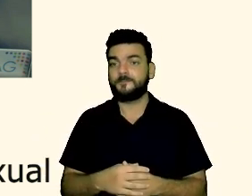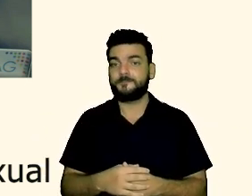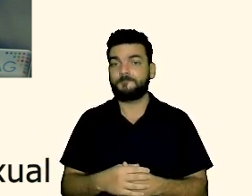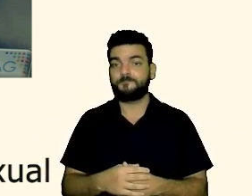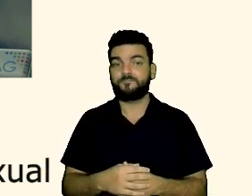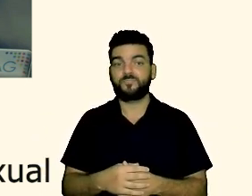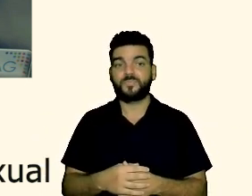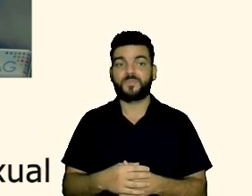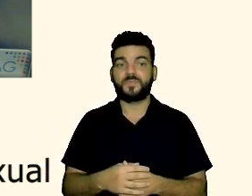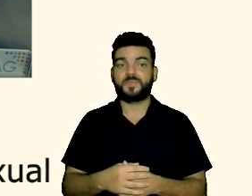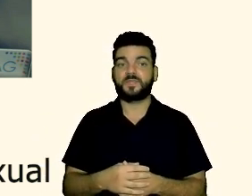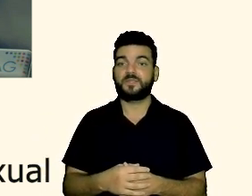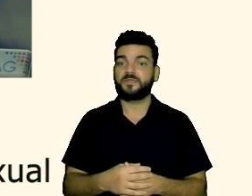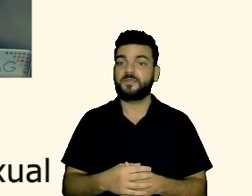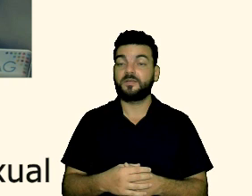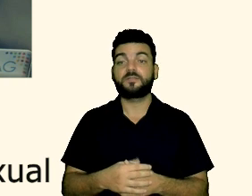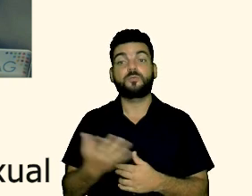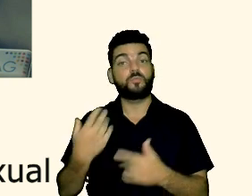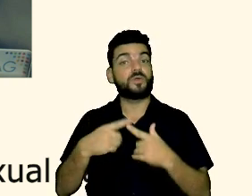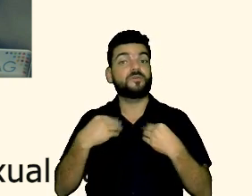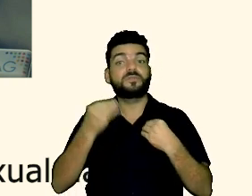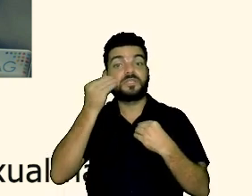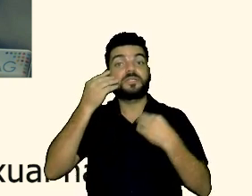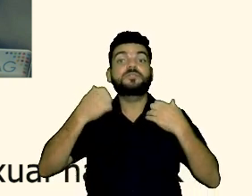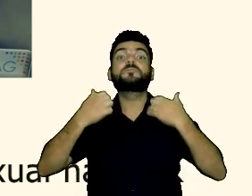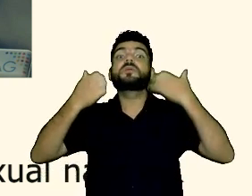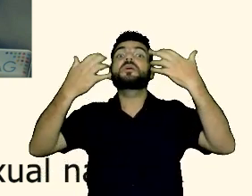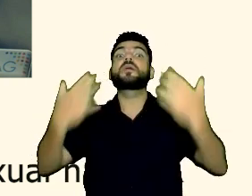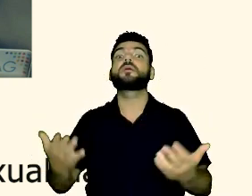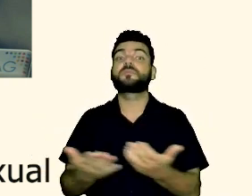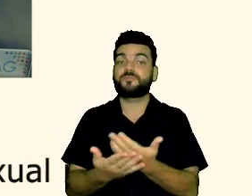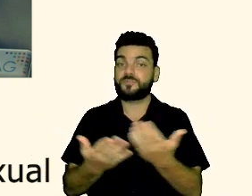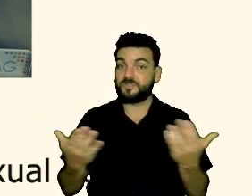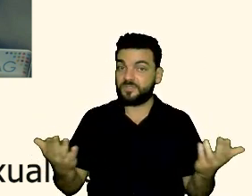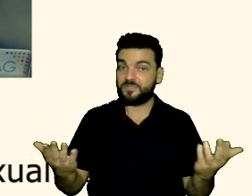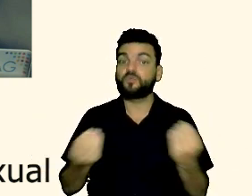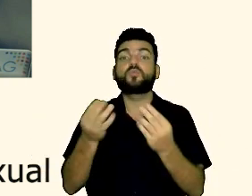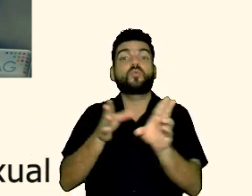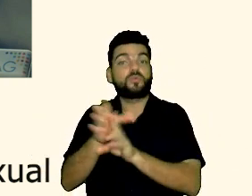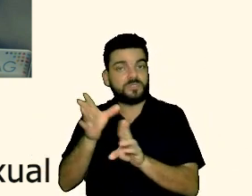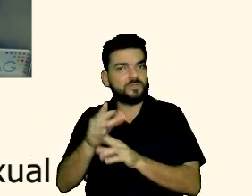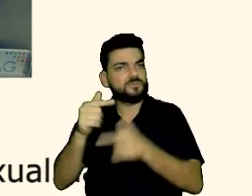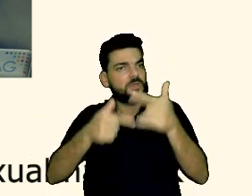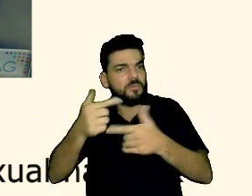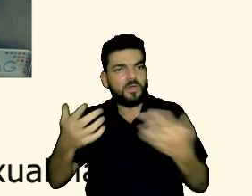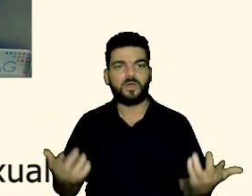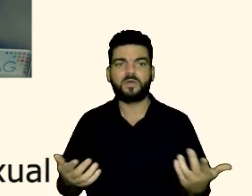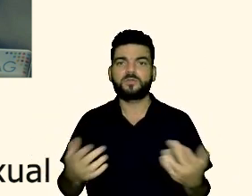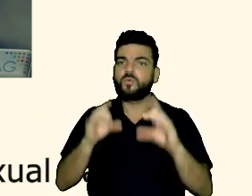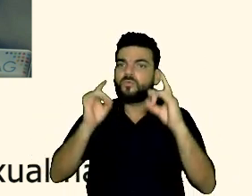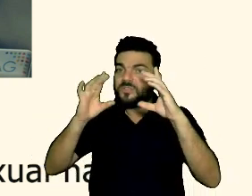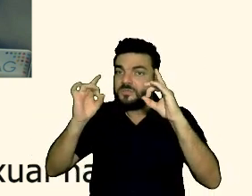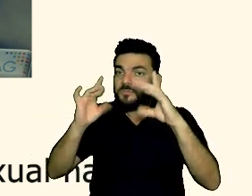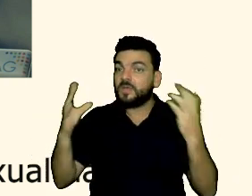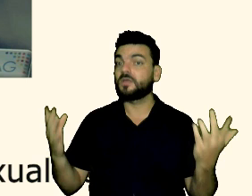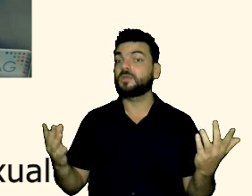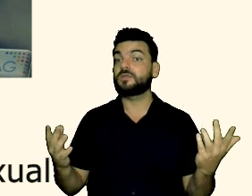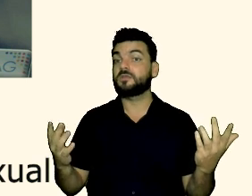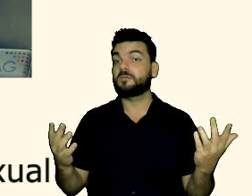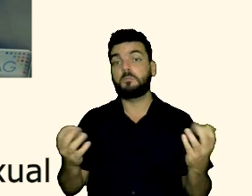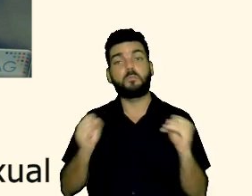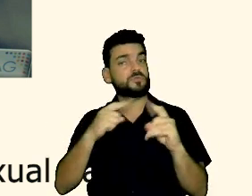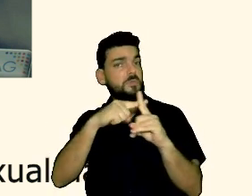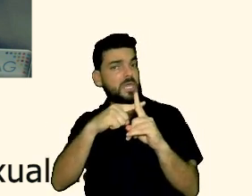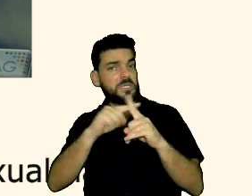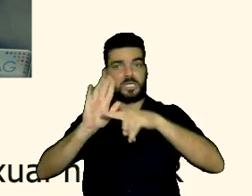ideia, uma orientação de trabalho, um feedback negativo ou positivo. Observar é muito importante. A gente sempre fala da